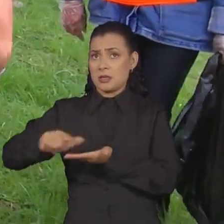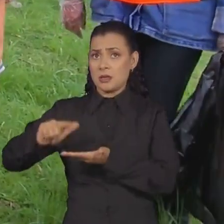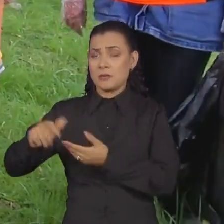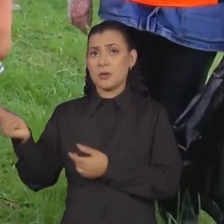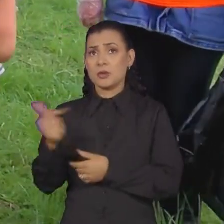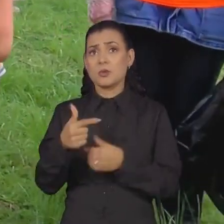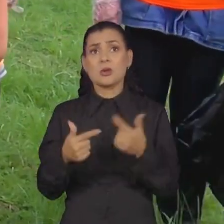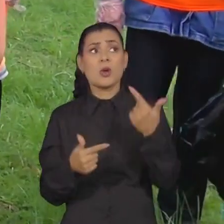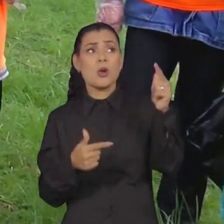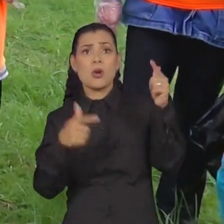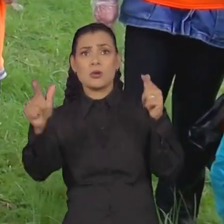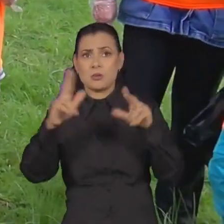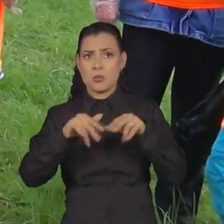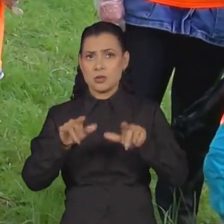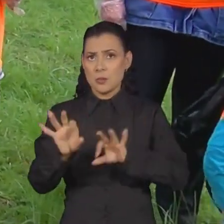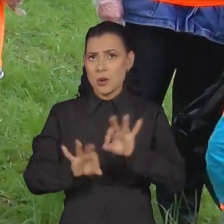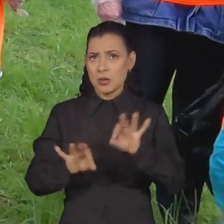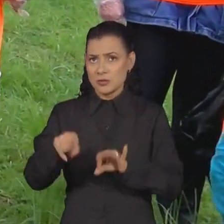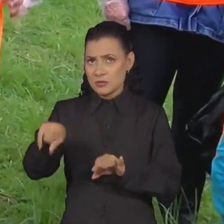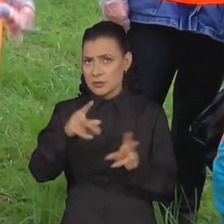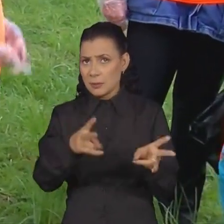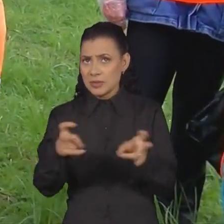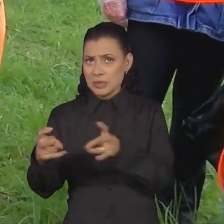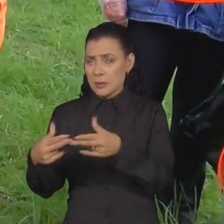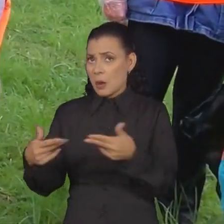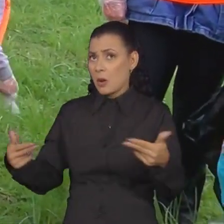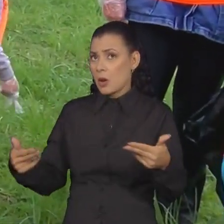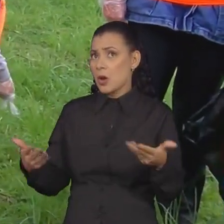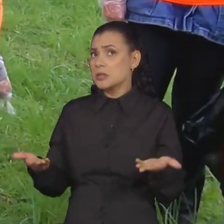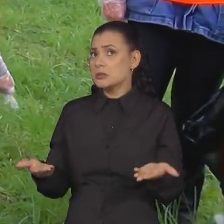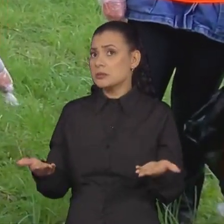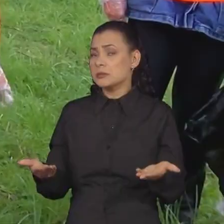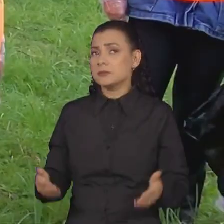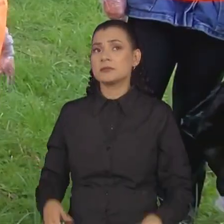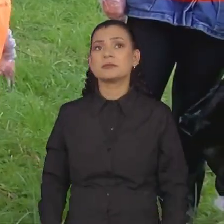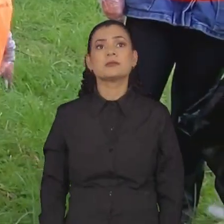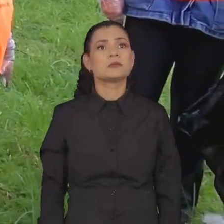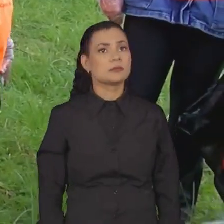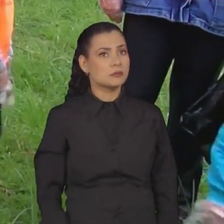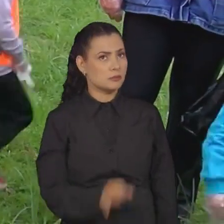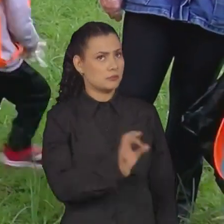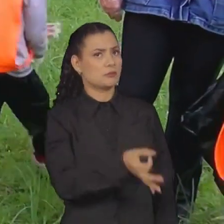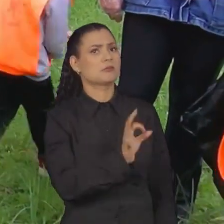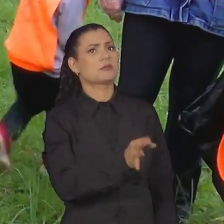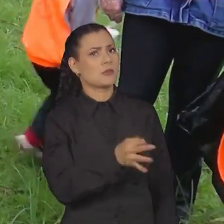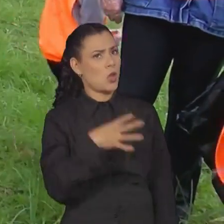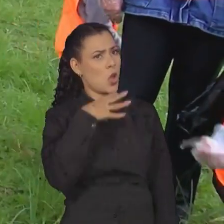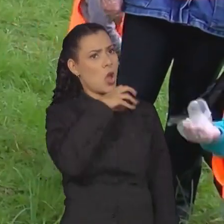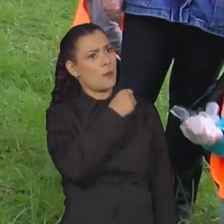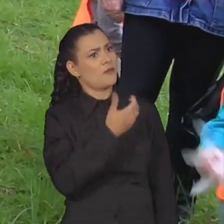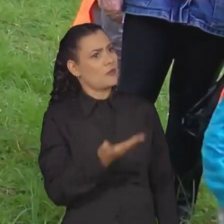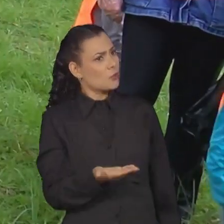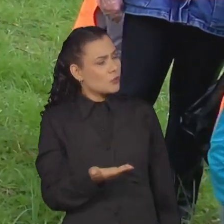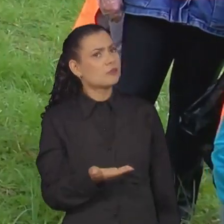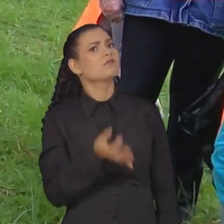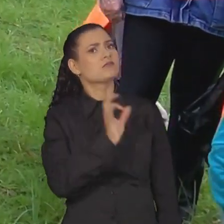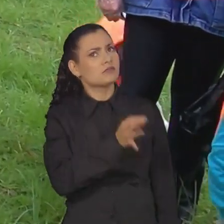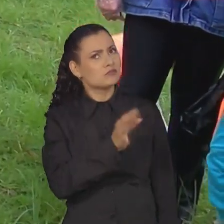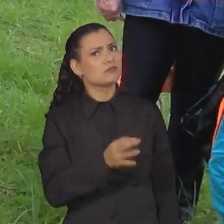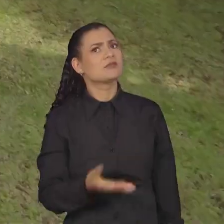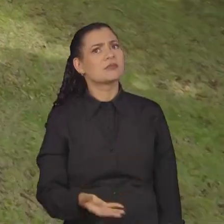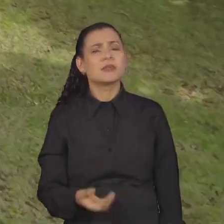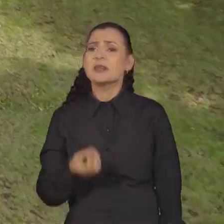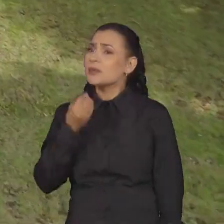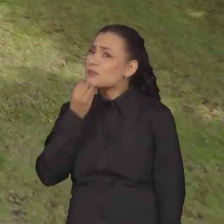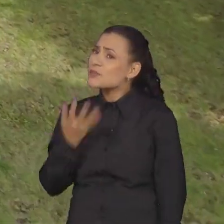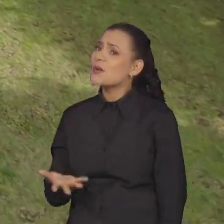outras através do nosso projeto? A senhora tem percebido uma diferença na nossa rua? Ah, Mayumi, claro que sim. Sério?